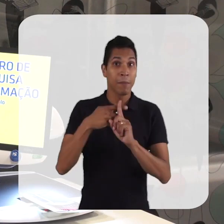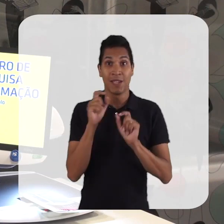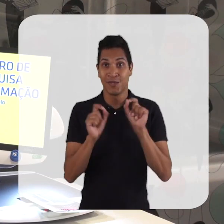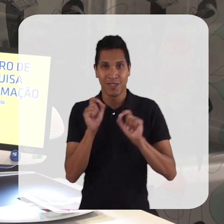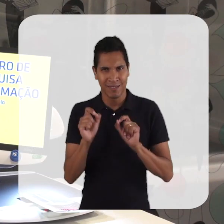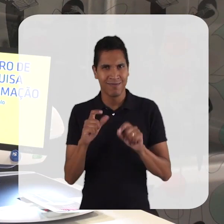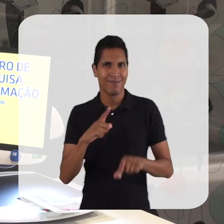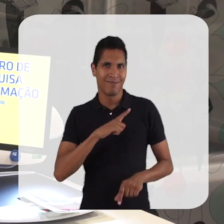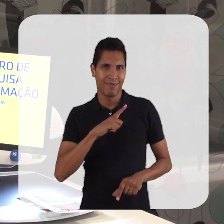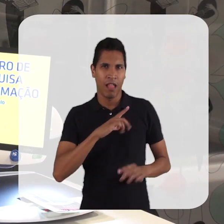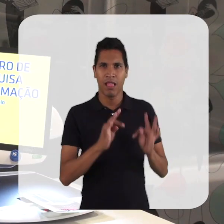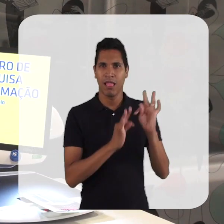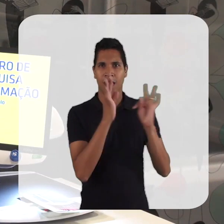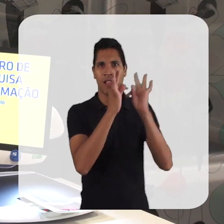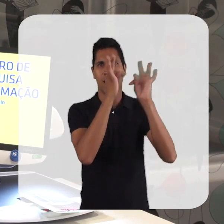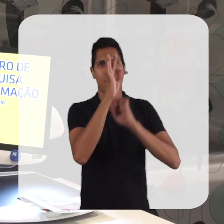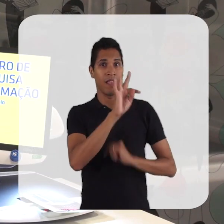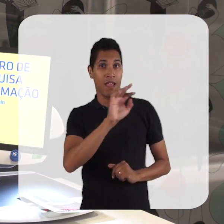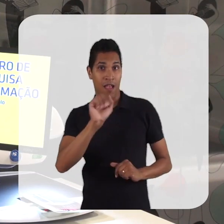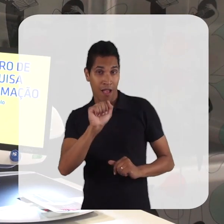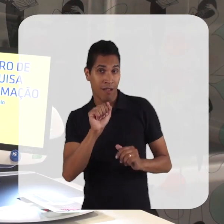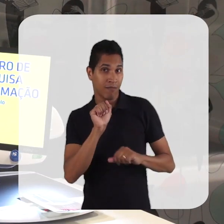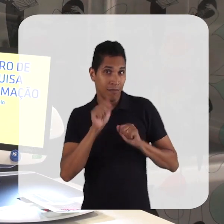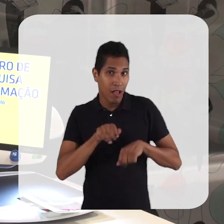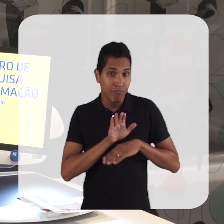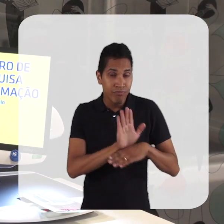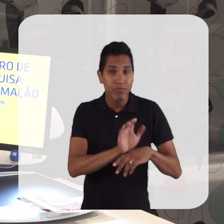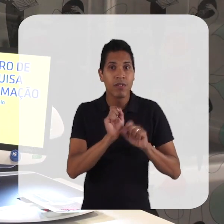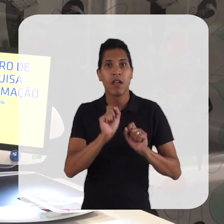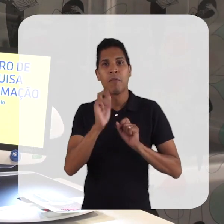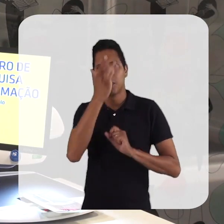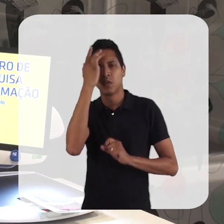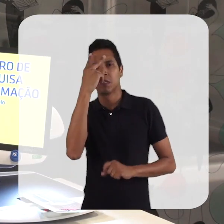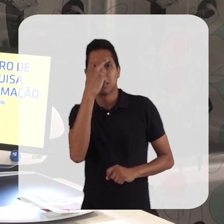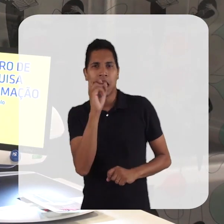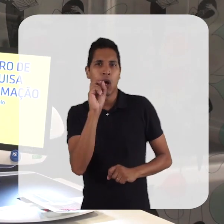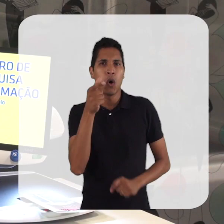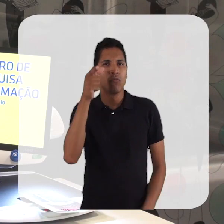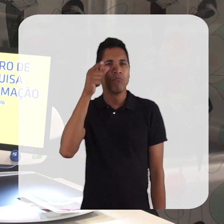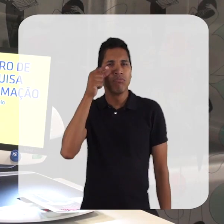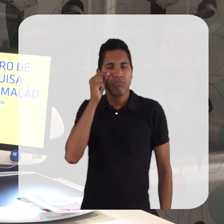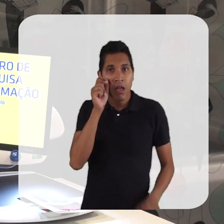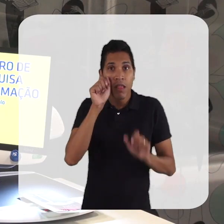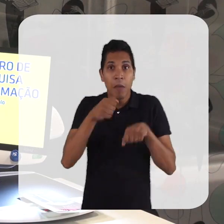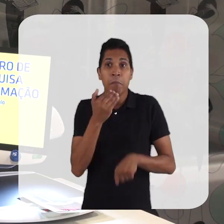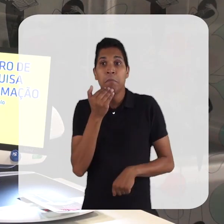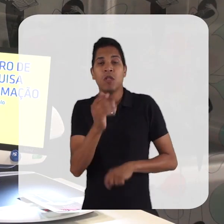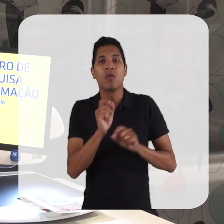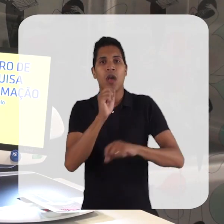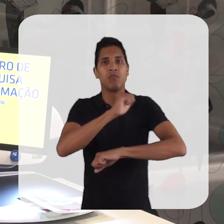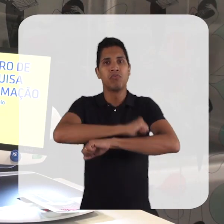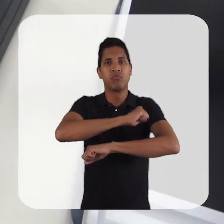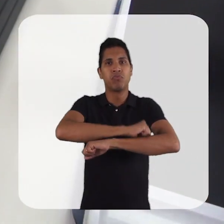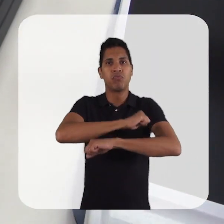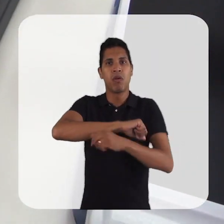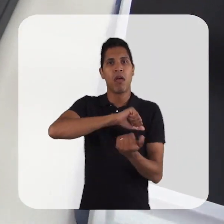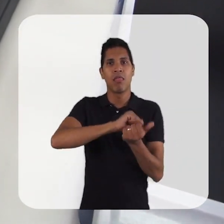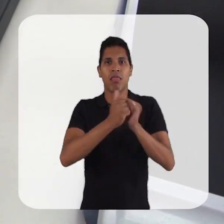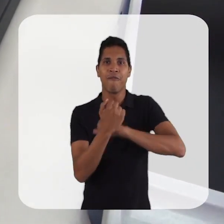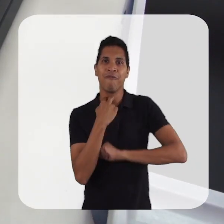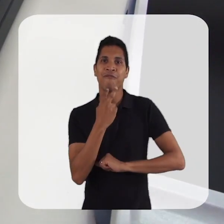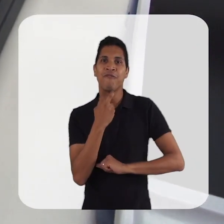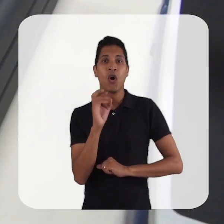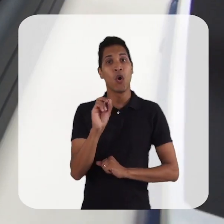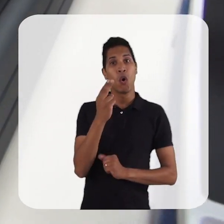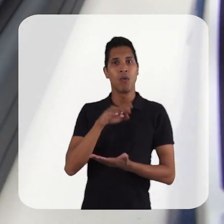que é melhor? Graças a esses equipamentos de tecnologia assistiva, as pessoas cegas e com baixa visão podem solicitar a digitalização